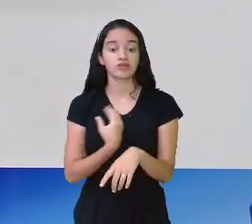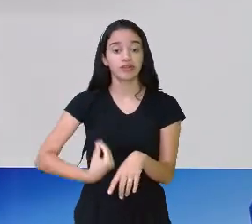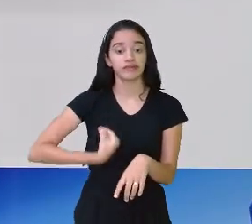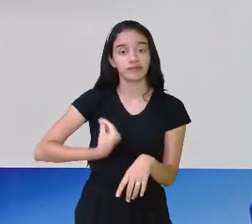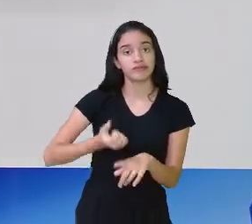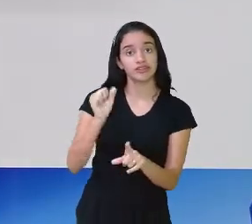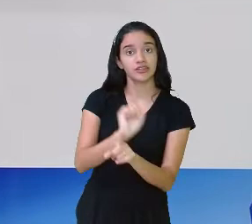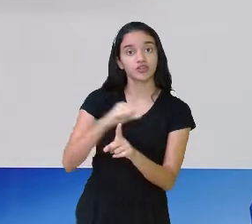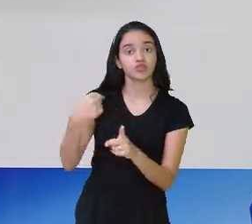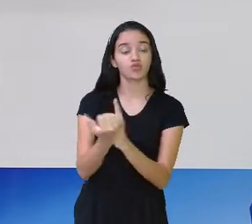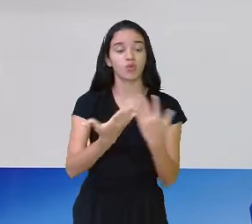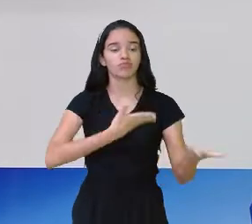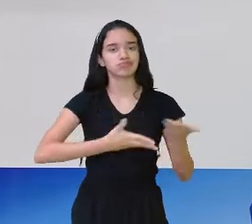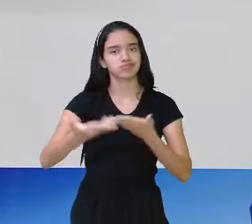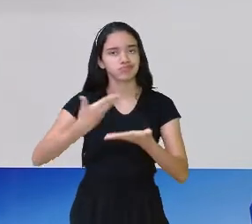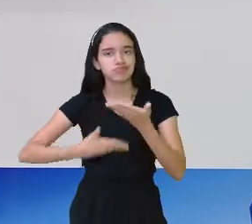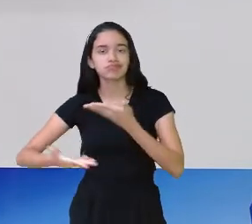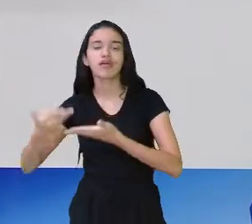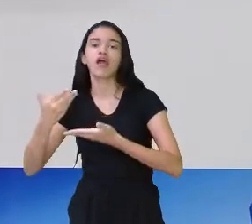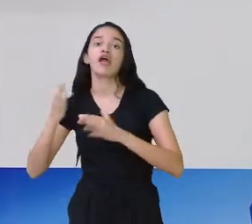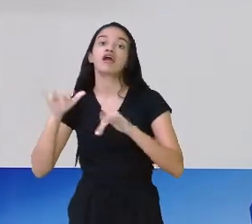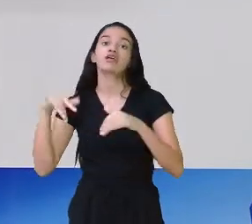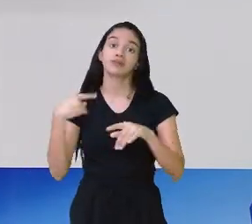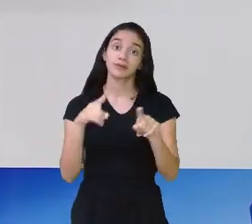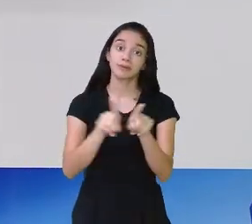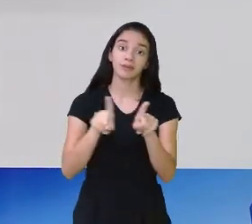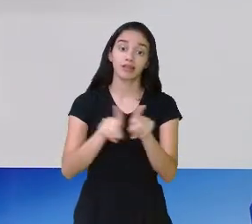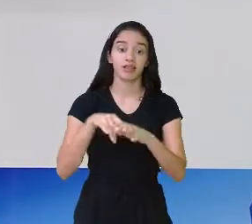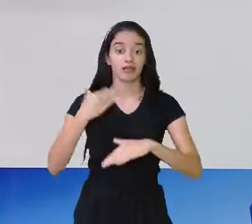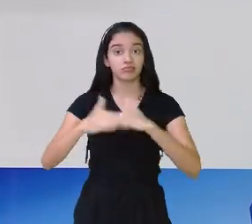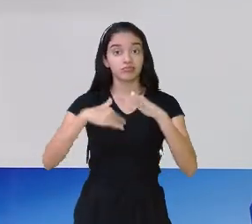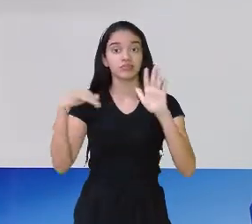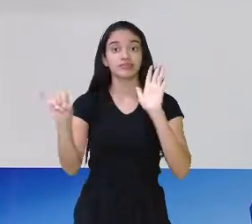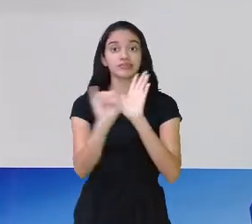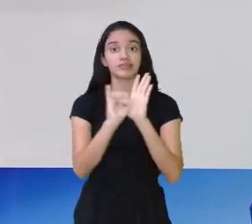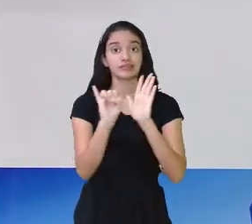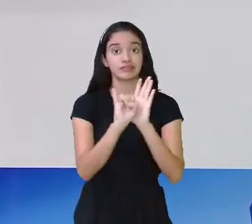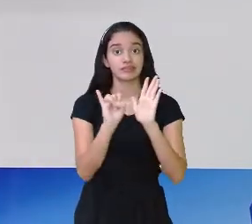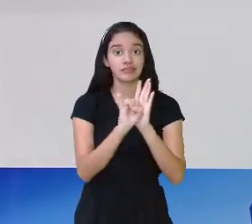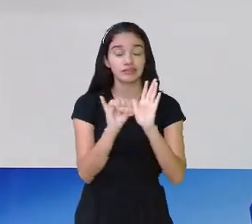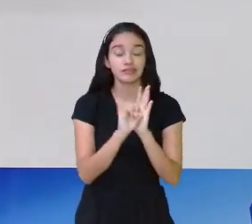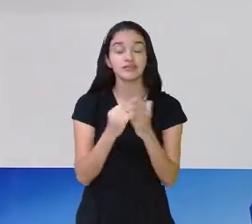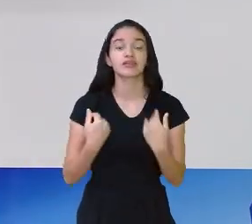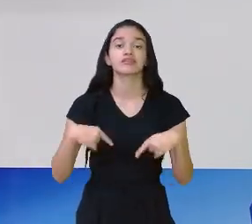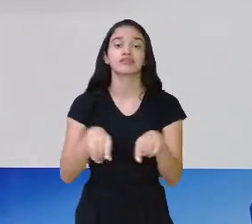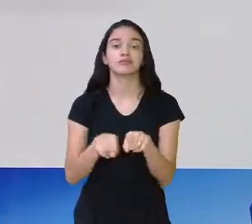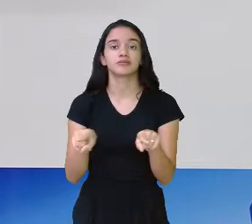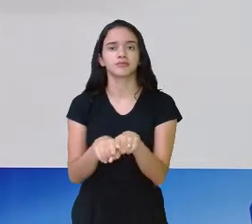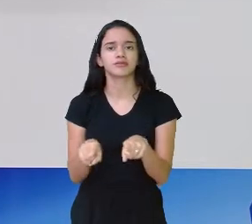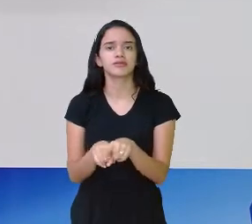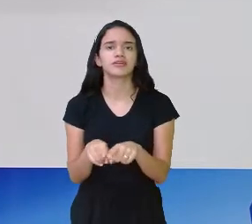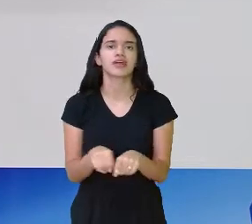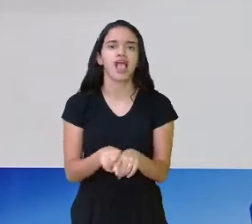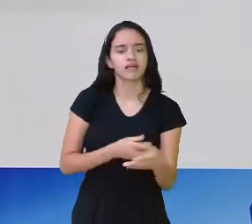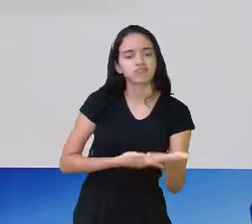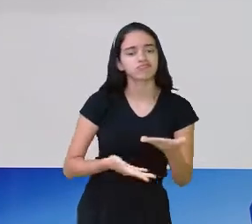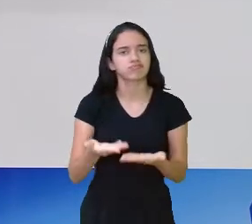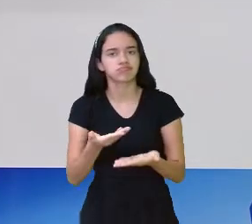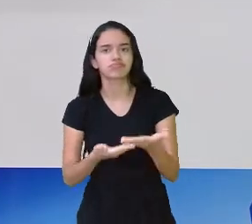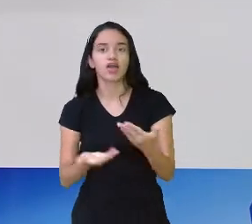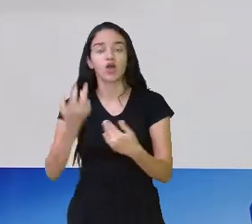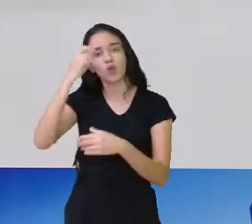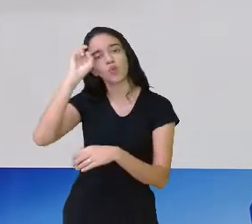nossa socialização, da construção da nossa identidade, né? De interagir com a